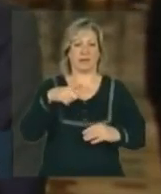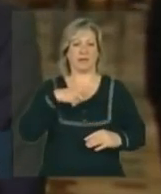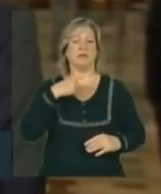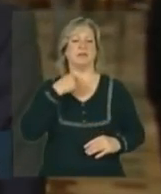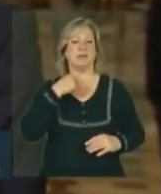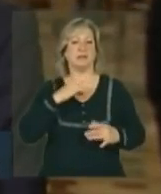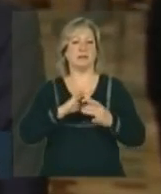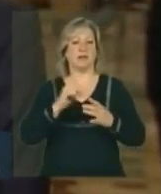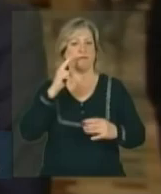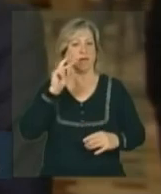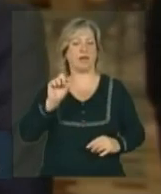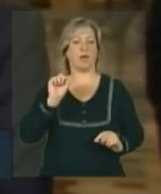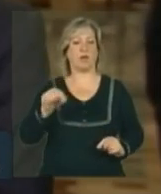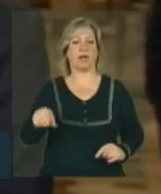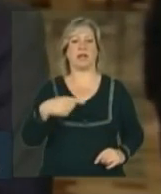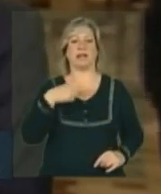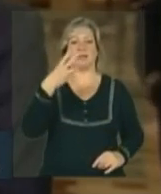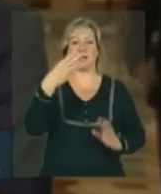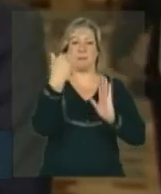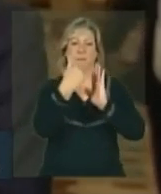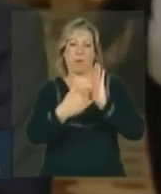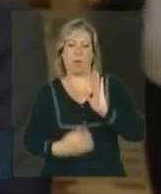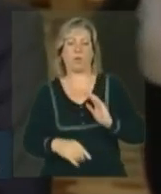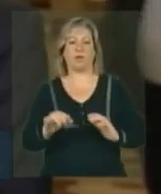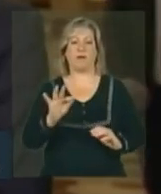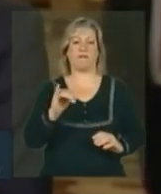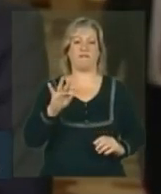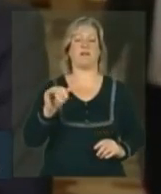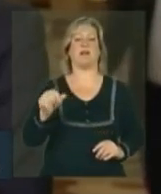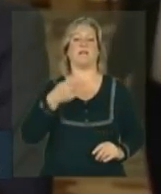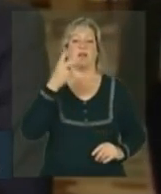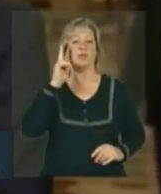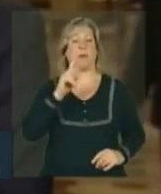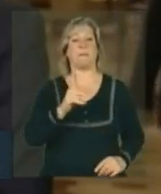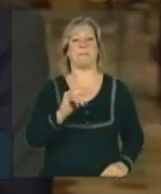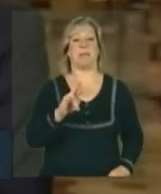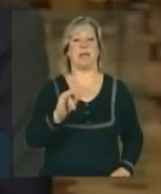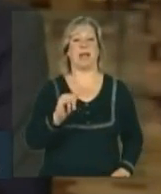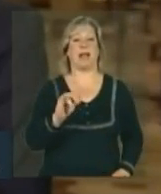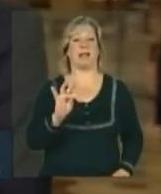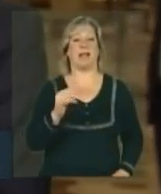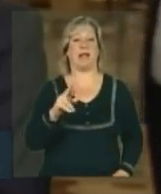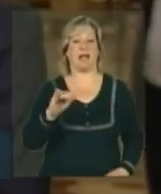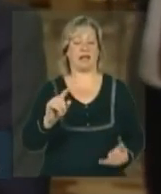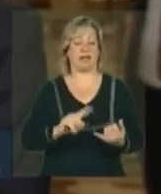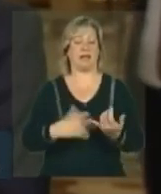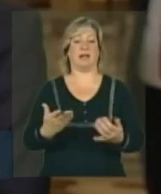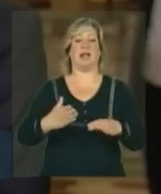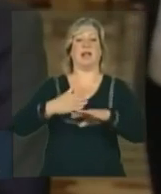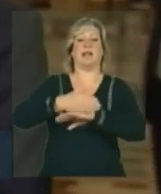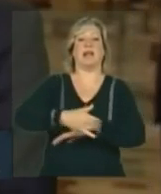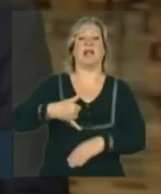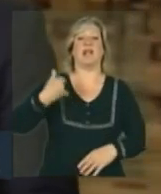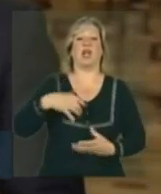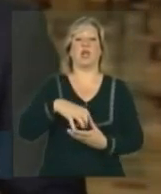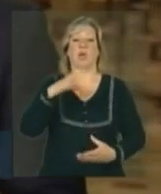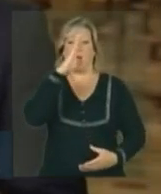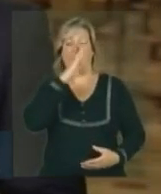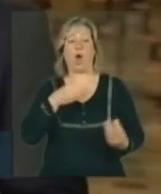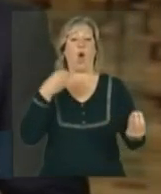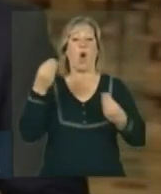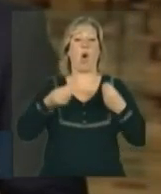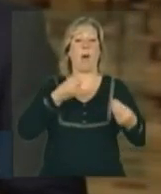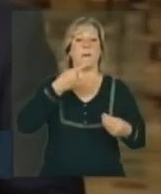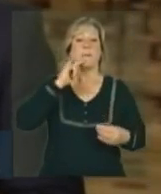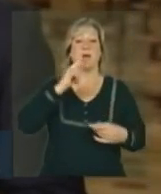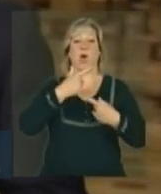tem apresentado como divergências, a pirataria, a meia entrada para idosos e a questão das bebidas? Olha, primeiro